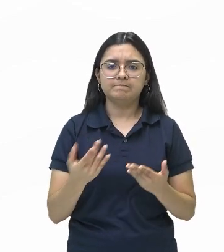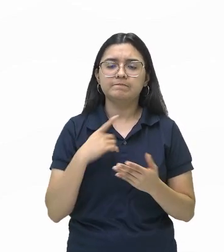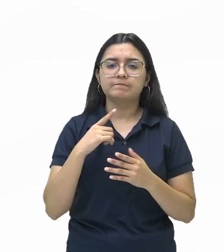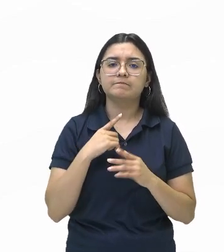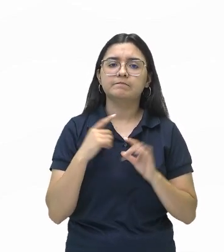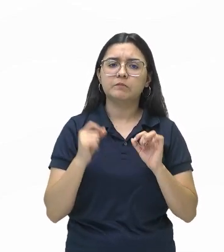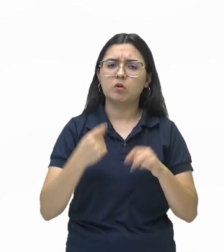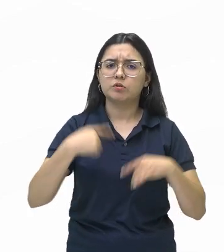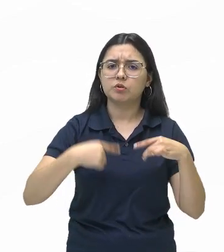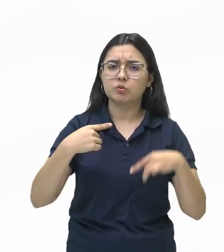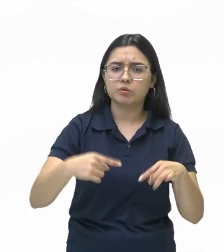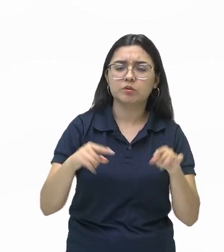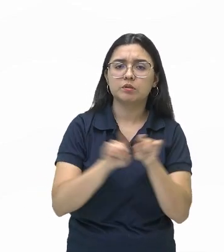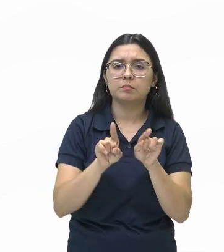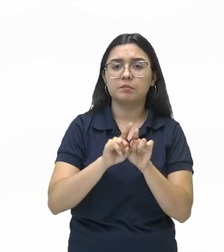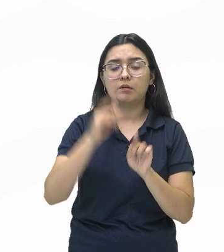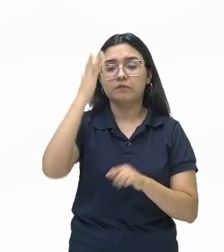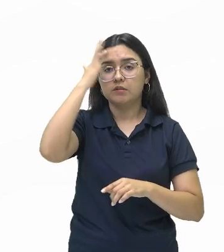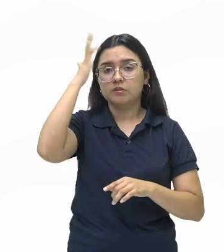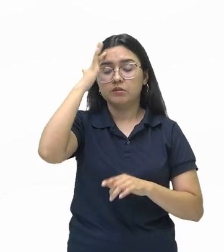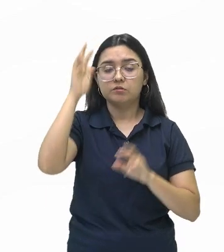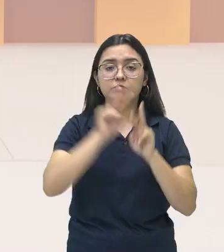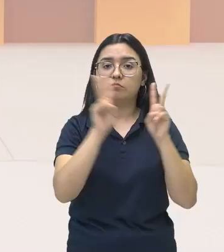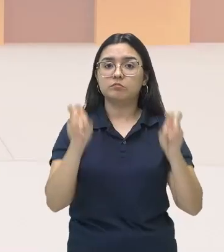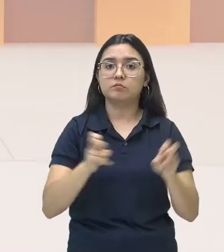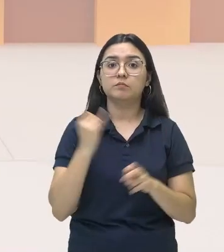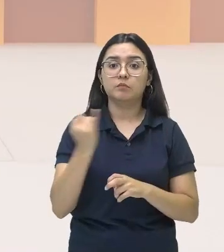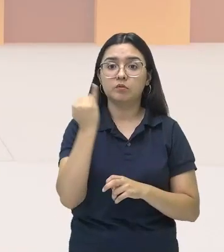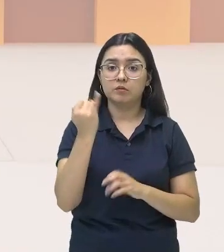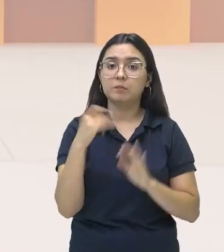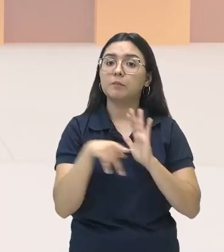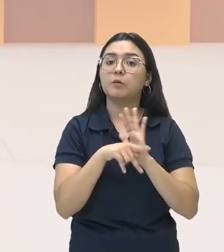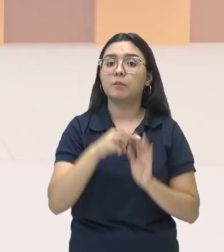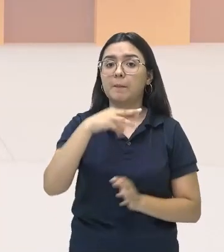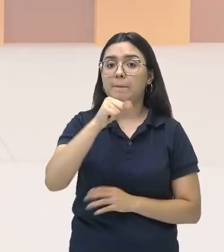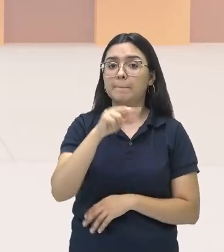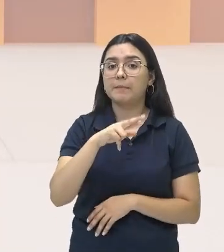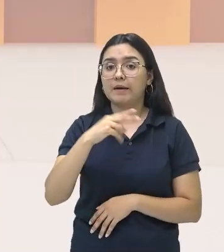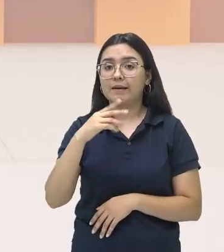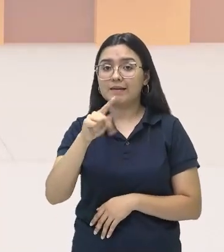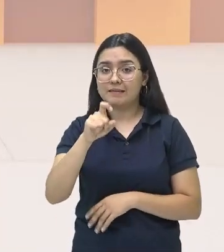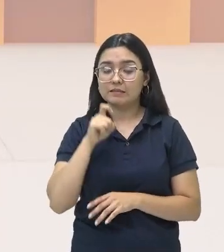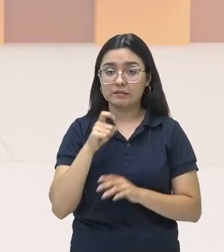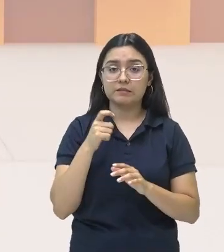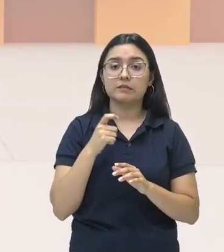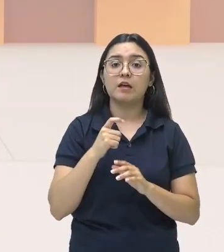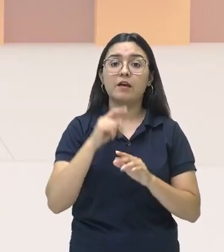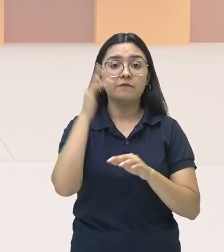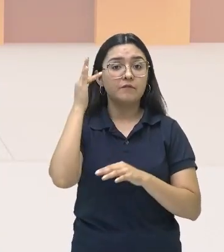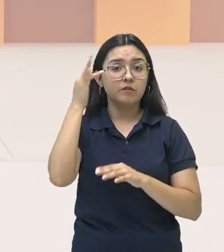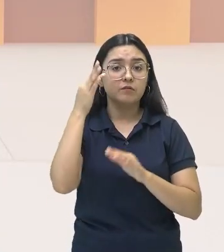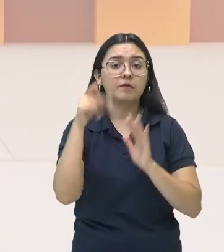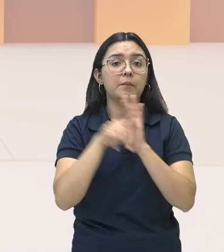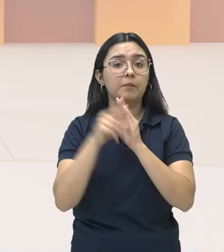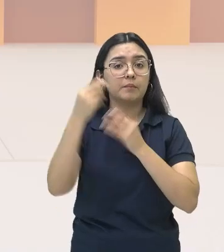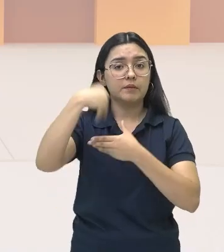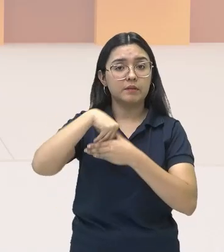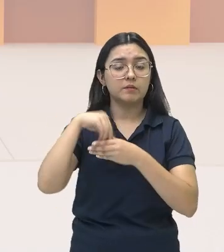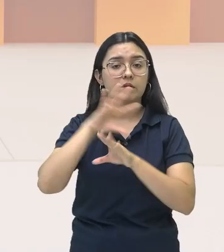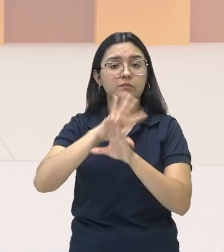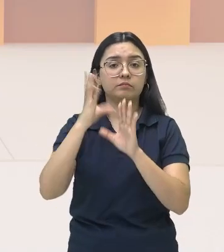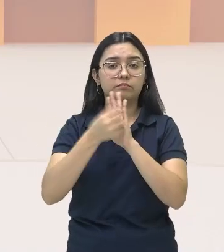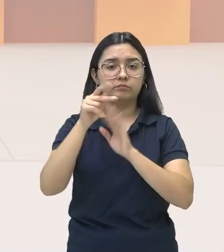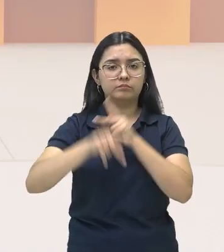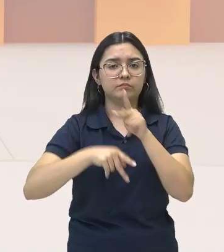que a gente está discutindo, refletindo sobre Marx, a filosofia dentro da Amazônia, aqui, dos povos, né,